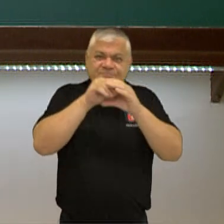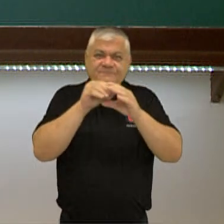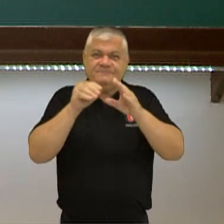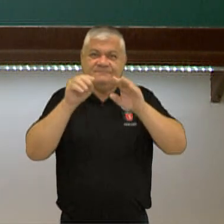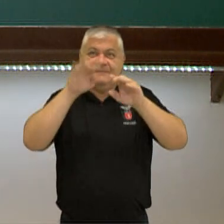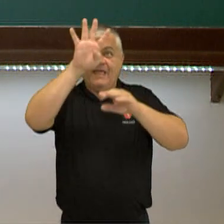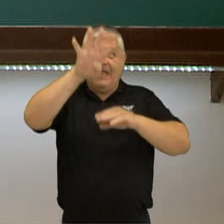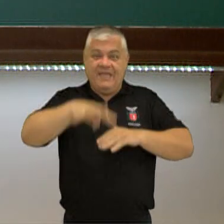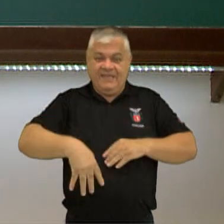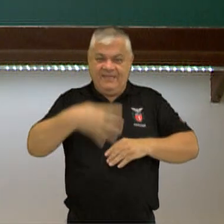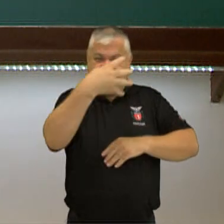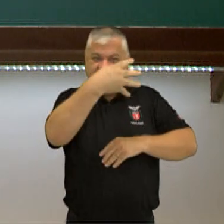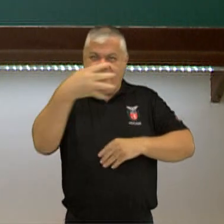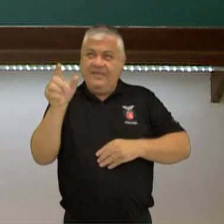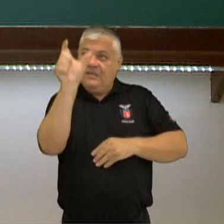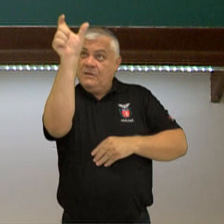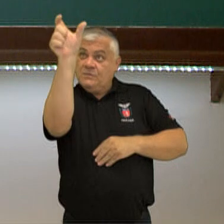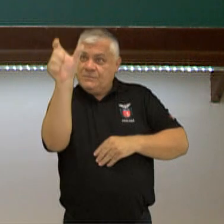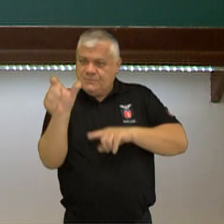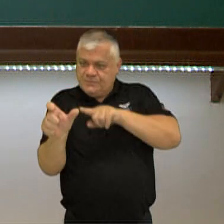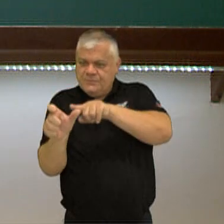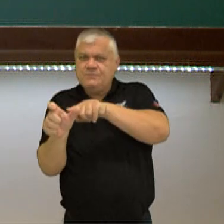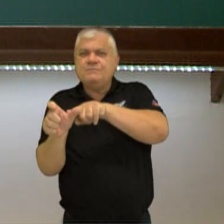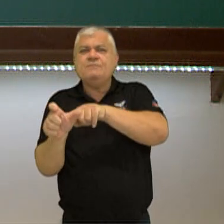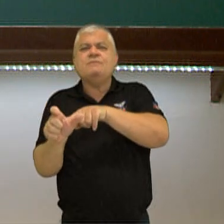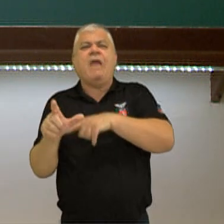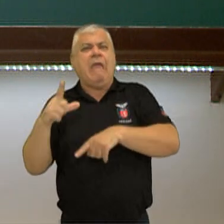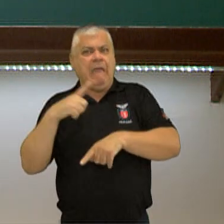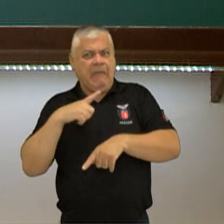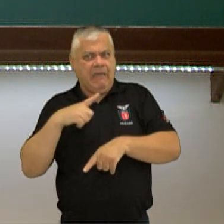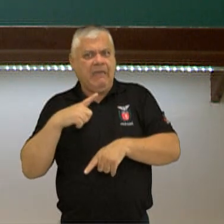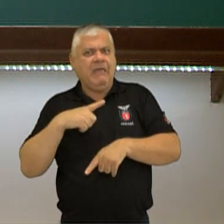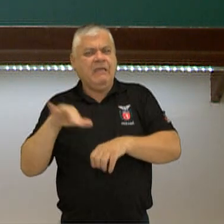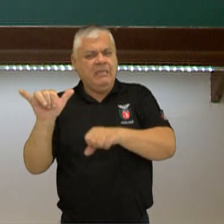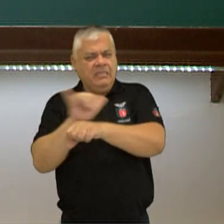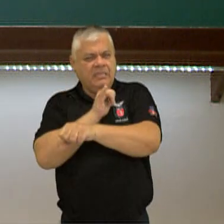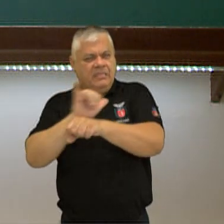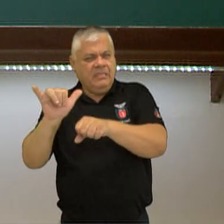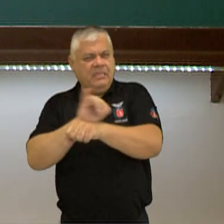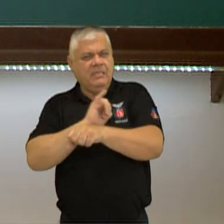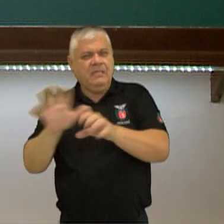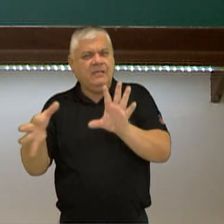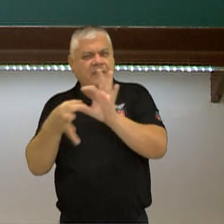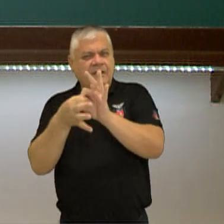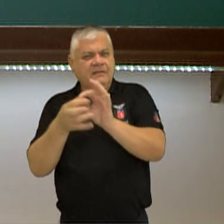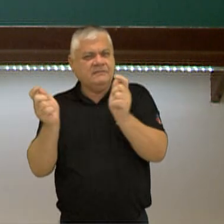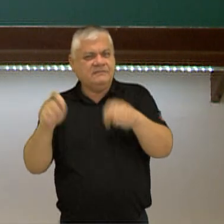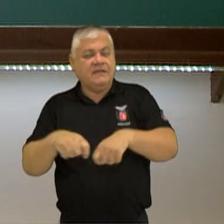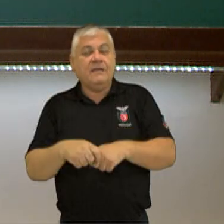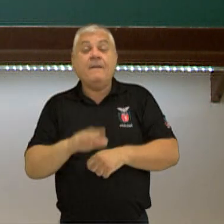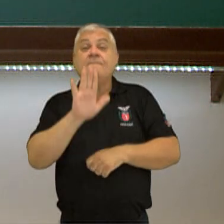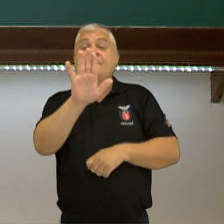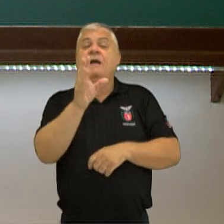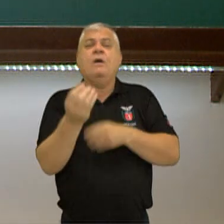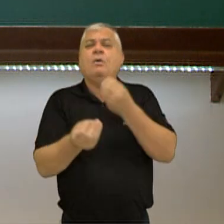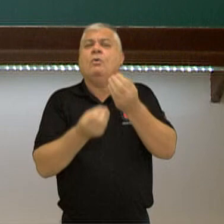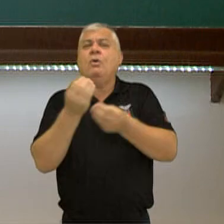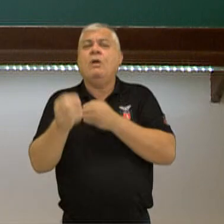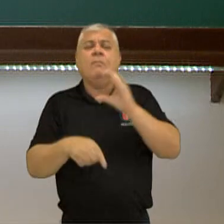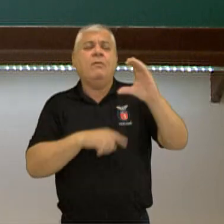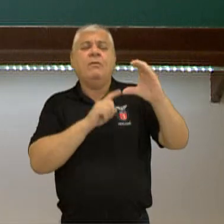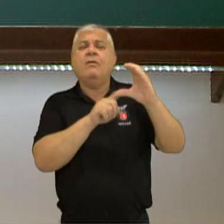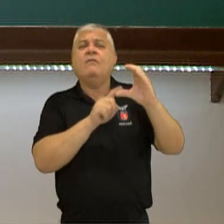os elementos de transição, eles são craques em fazer hibridização, tá certo? Agora, como que o carbono pode fazer